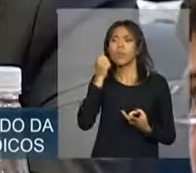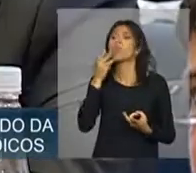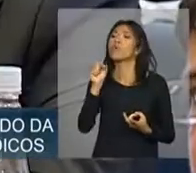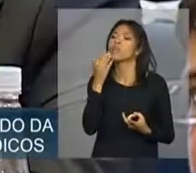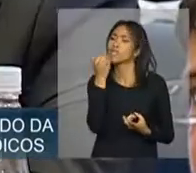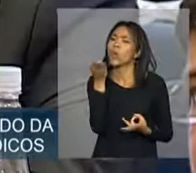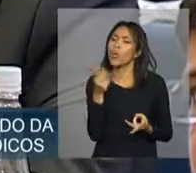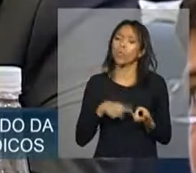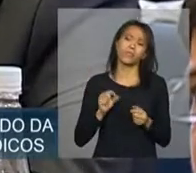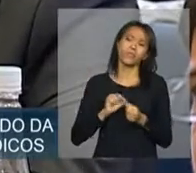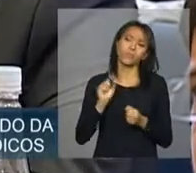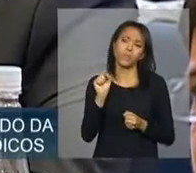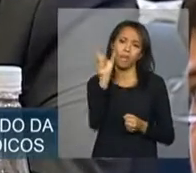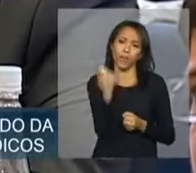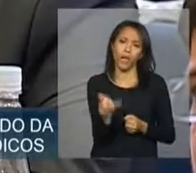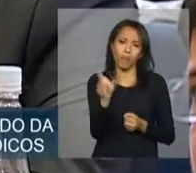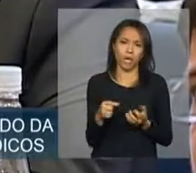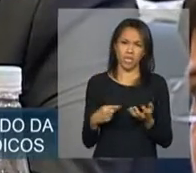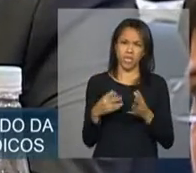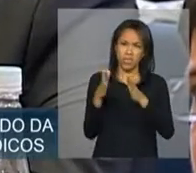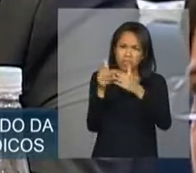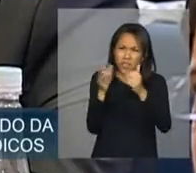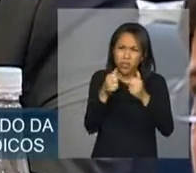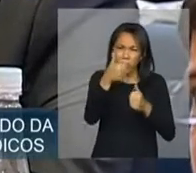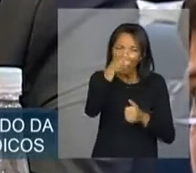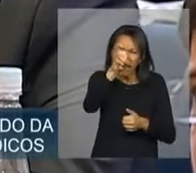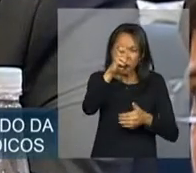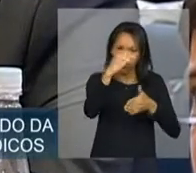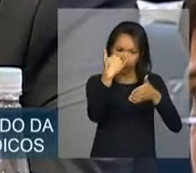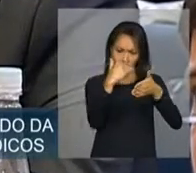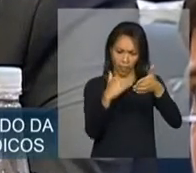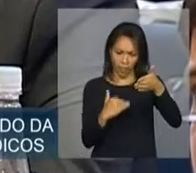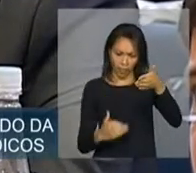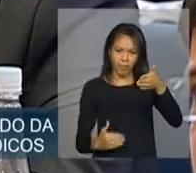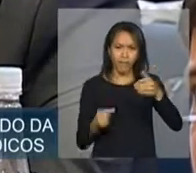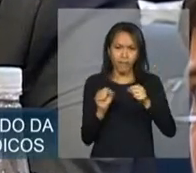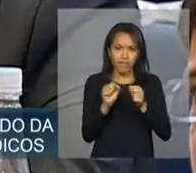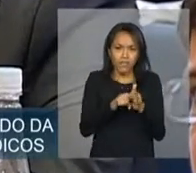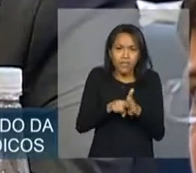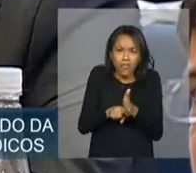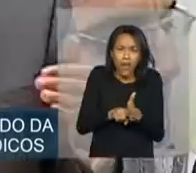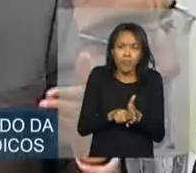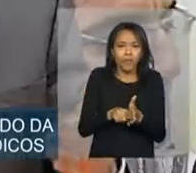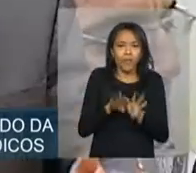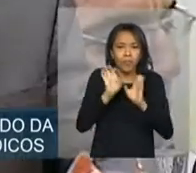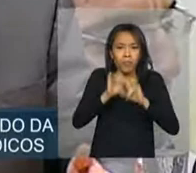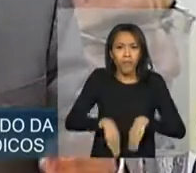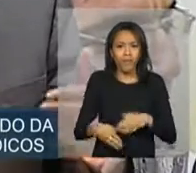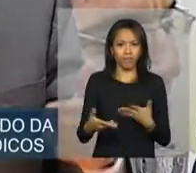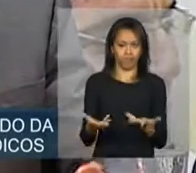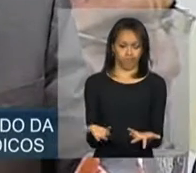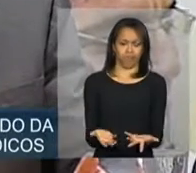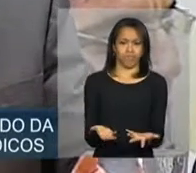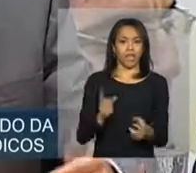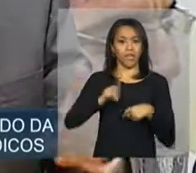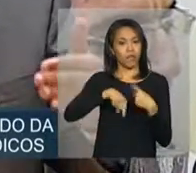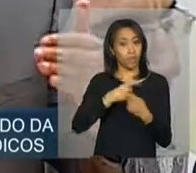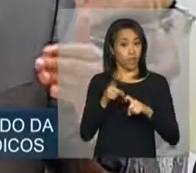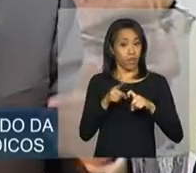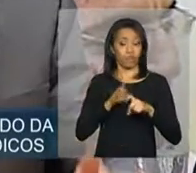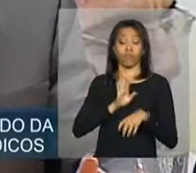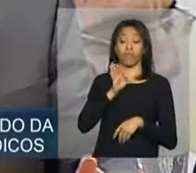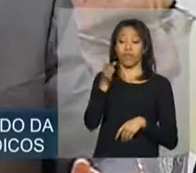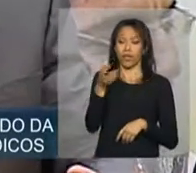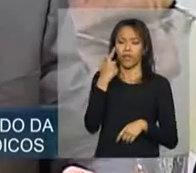pessoa come vídeo que faz pediu 15 exames a fui bem atendido por esse doutor né E às vezes Doutor vai lá conversa